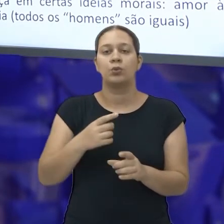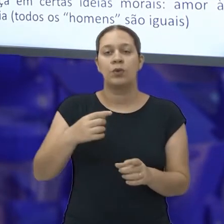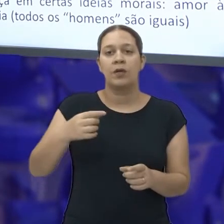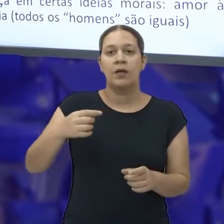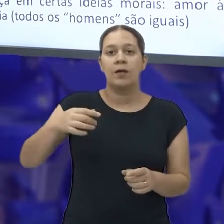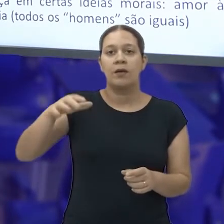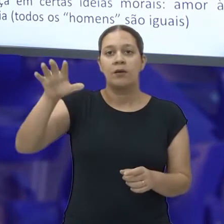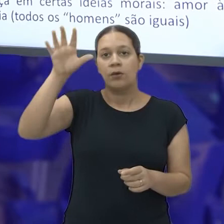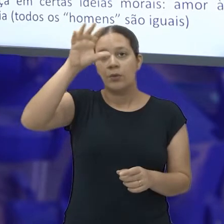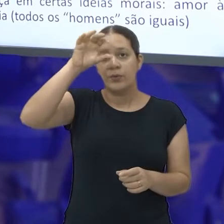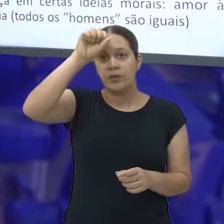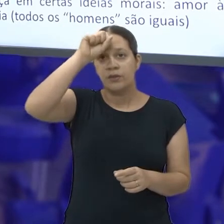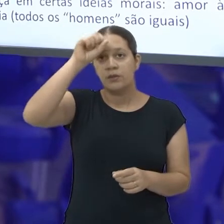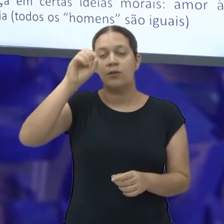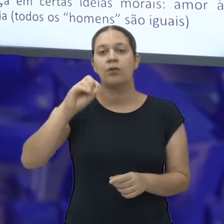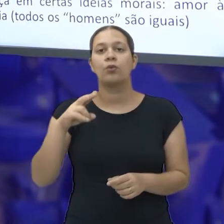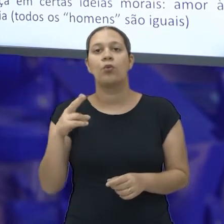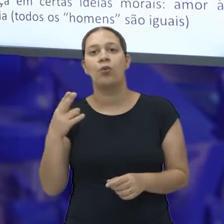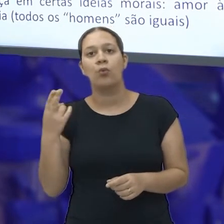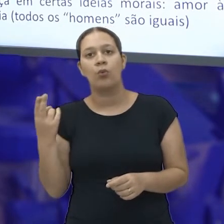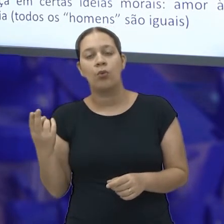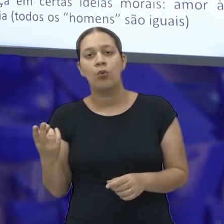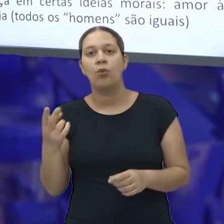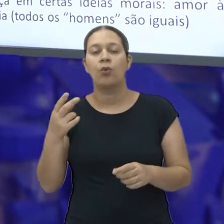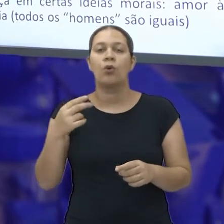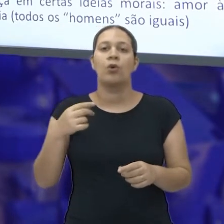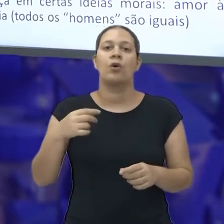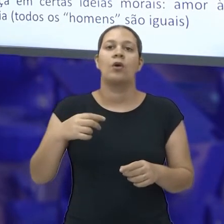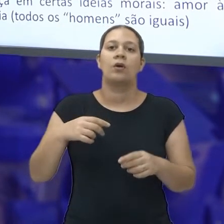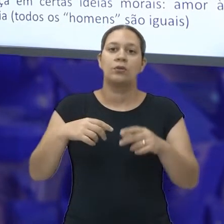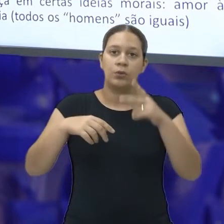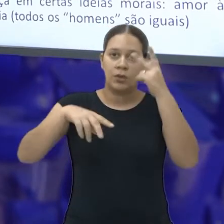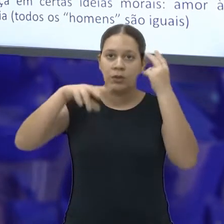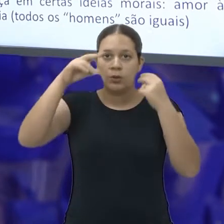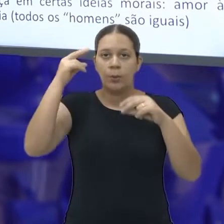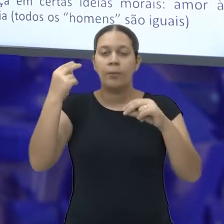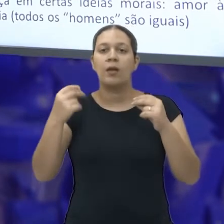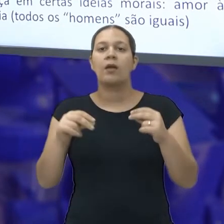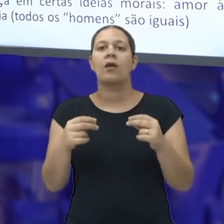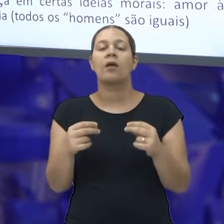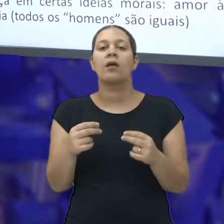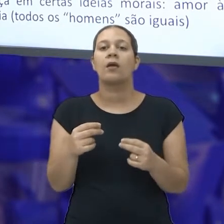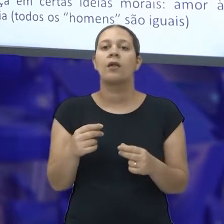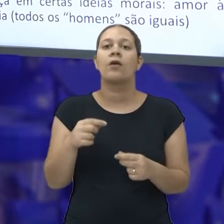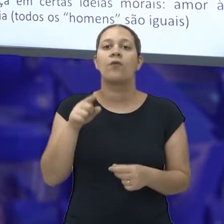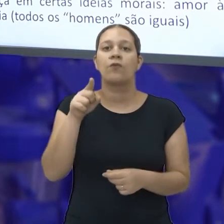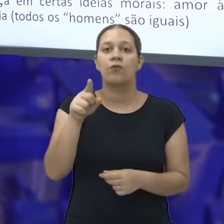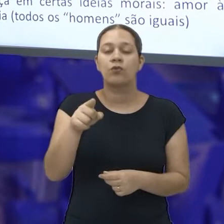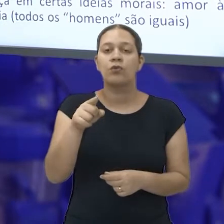ao encontro dos povos dos terreiros, no candomblé, da umbanda, você está exercendo o